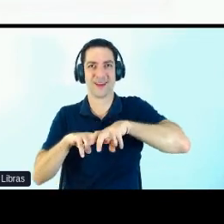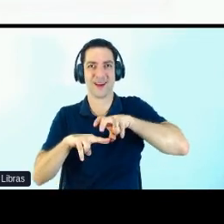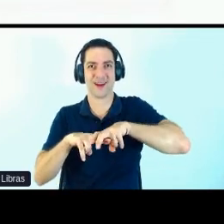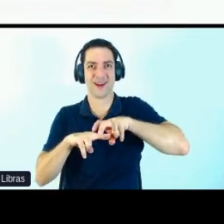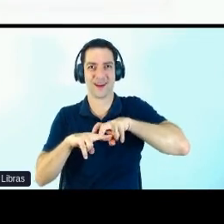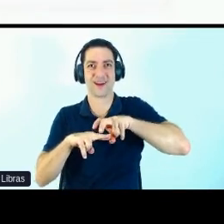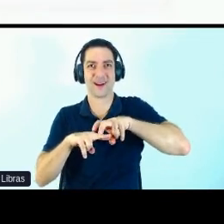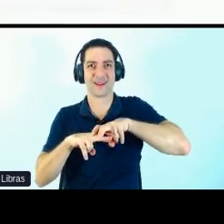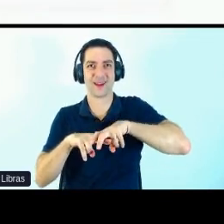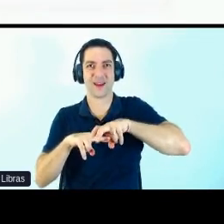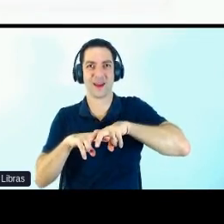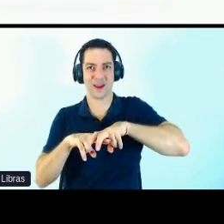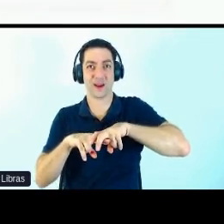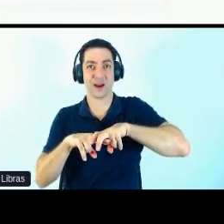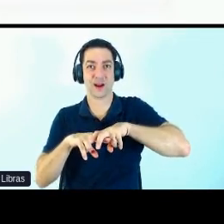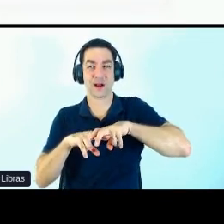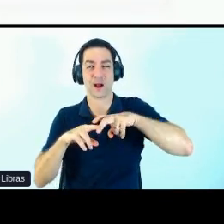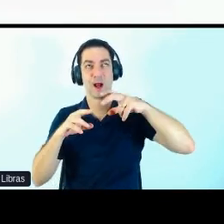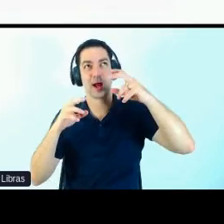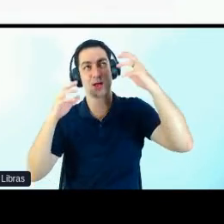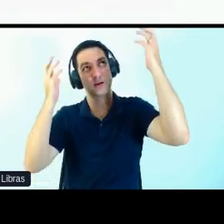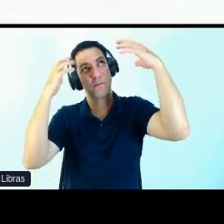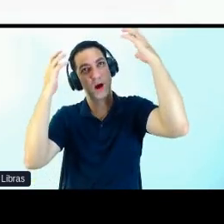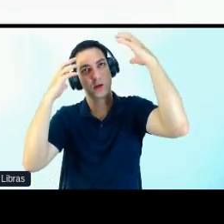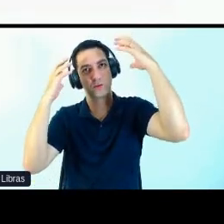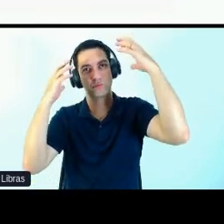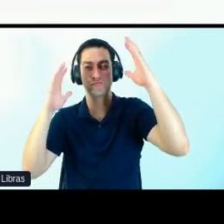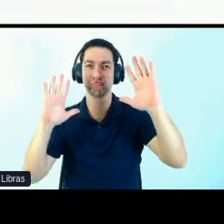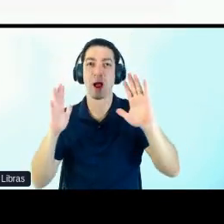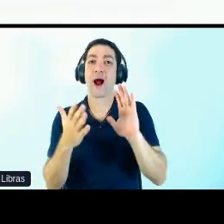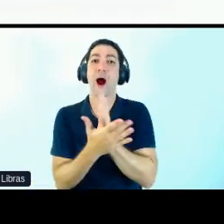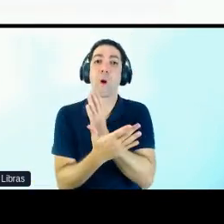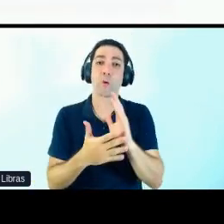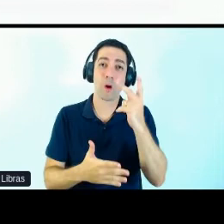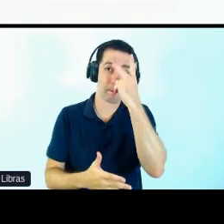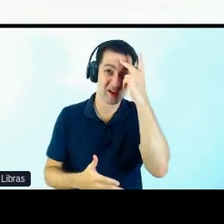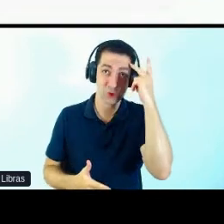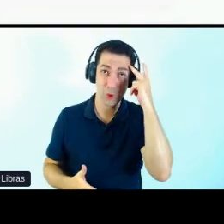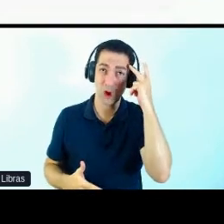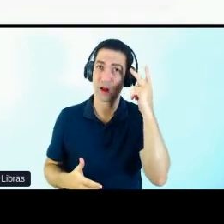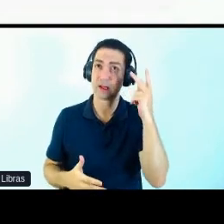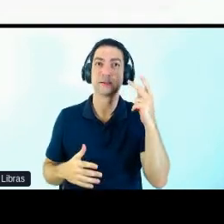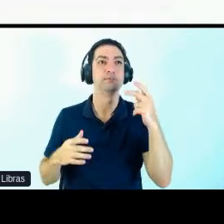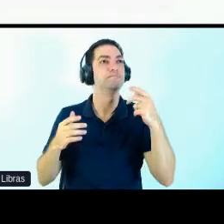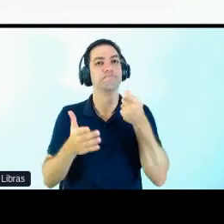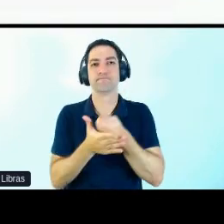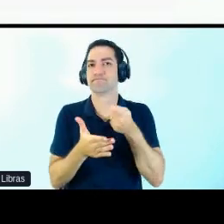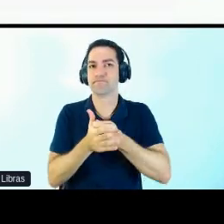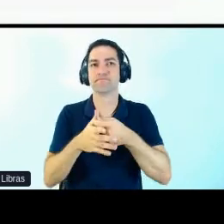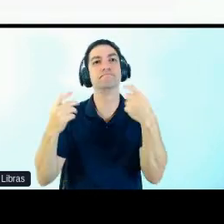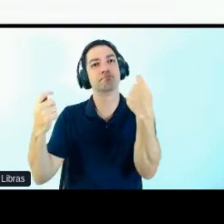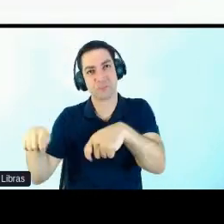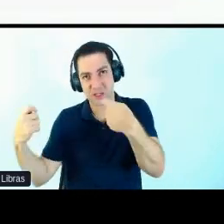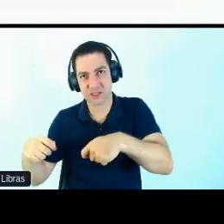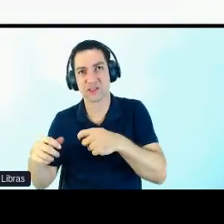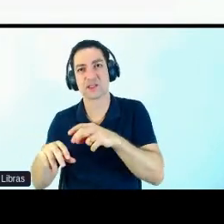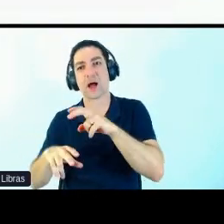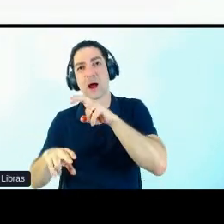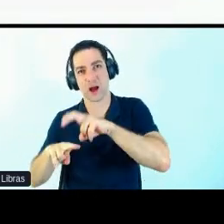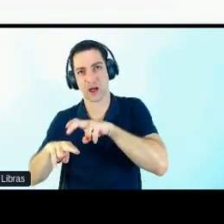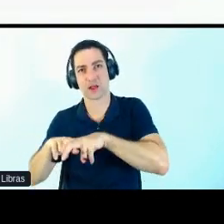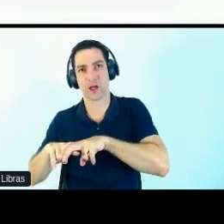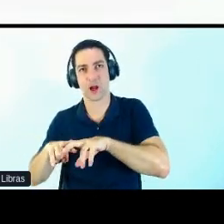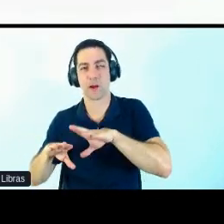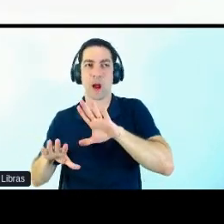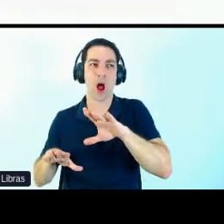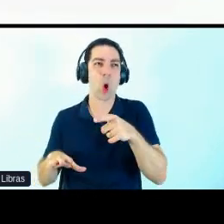eu consigo me virar sem uma cadeira de banho. Agora, para outras pessoas, cadeira de banho é essencial. Se não tiver